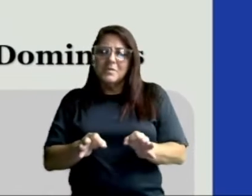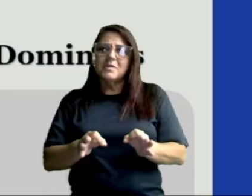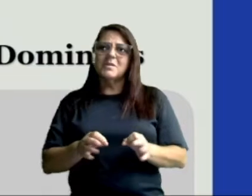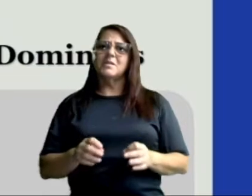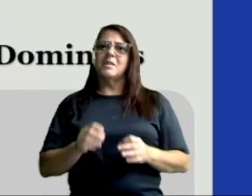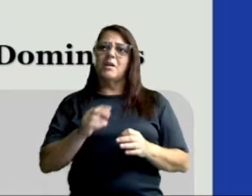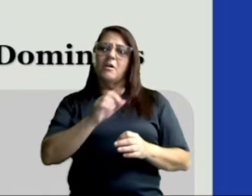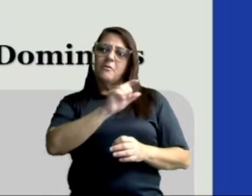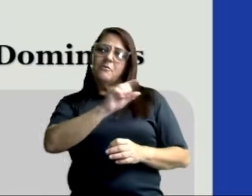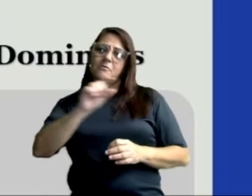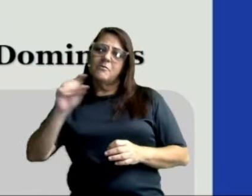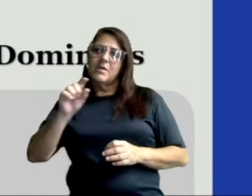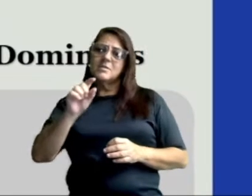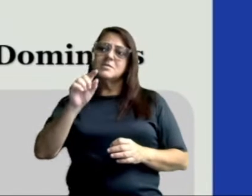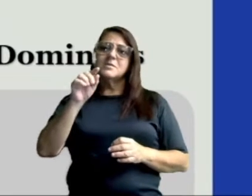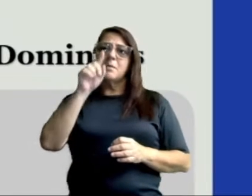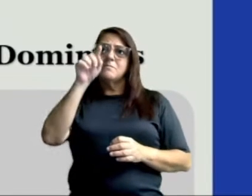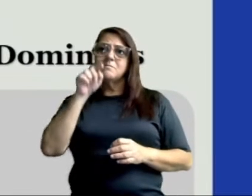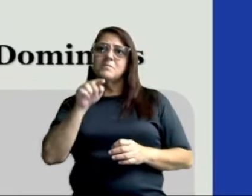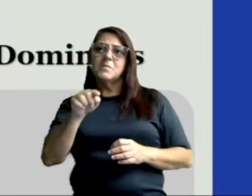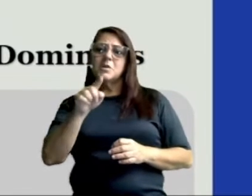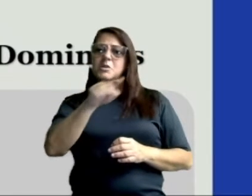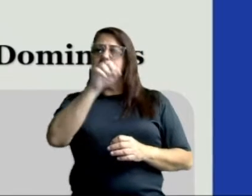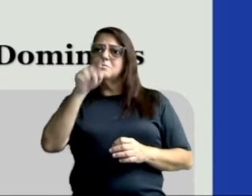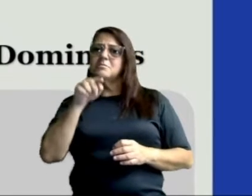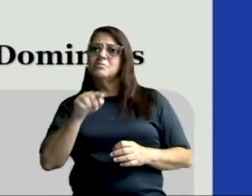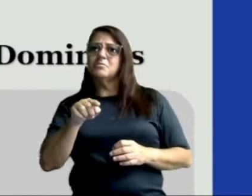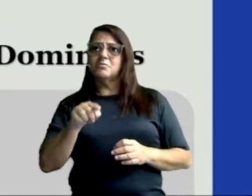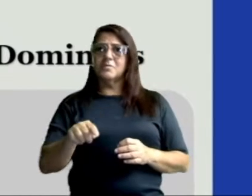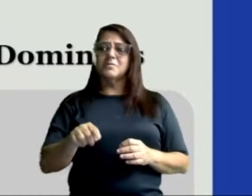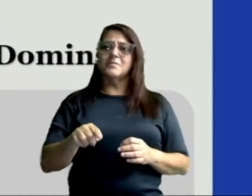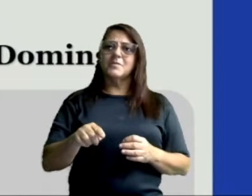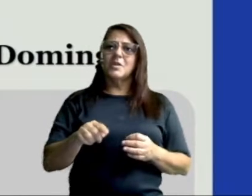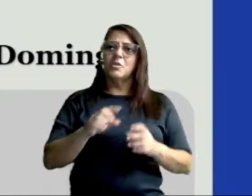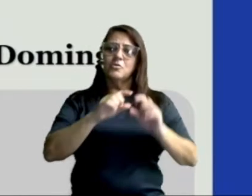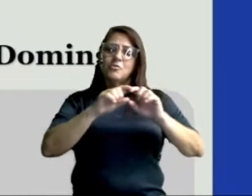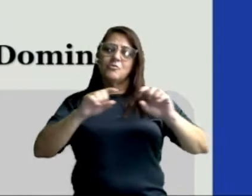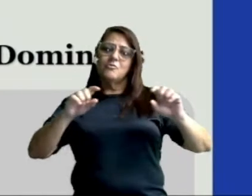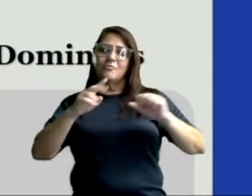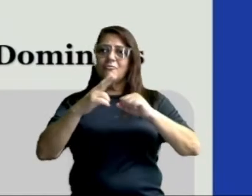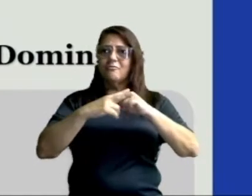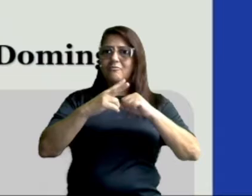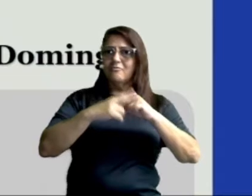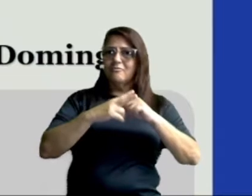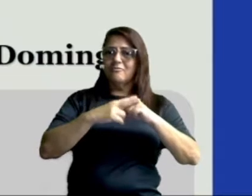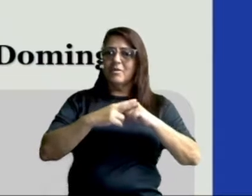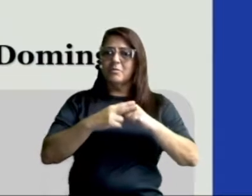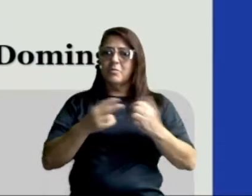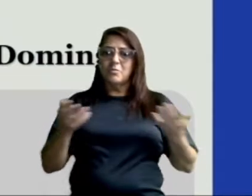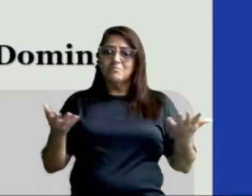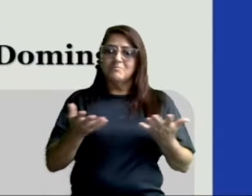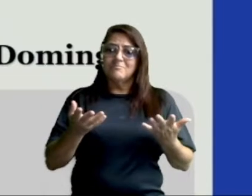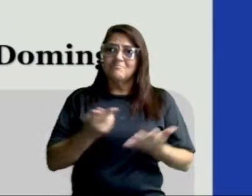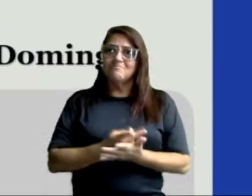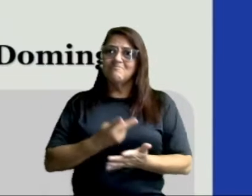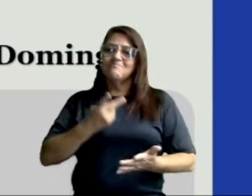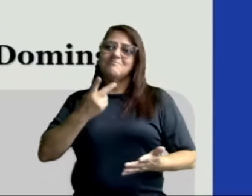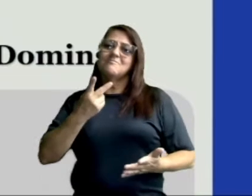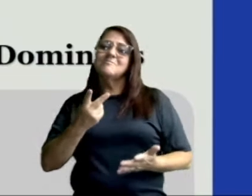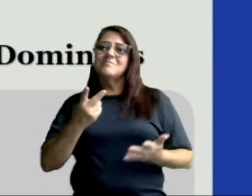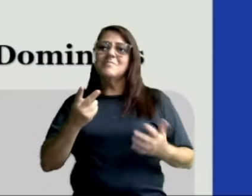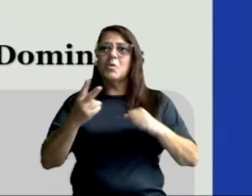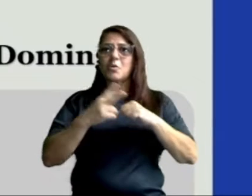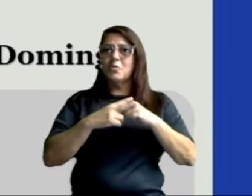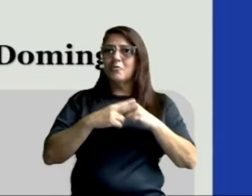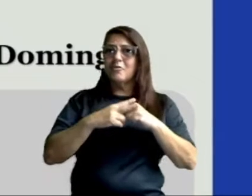formas afirmativas, negativas e interrogativas do verbo to be no tempo presente e